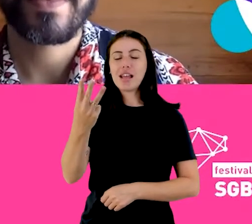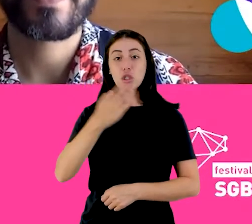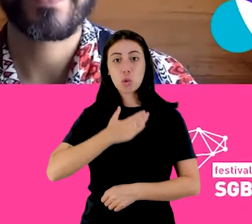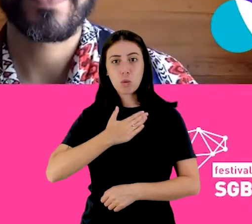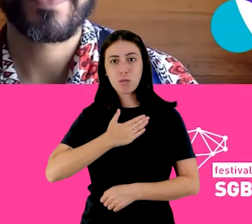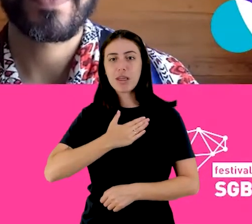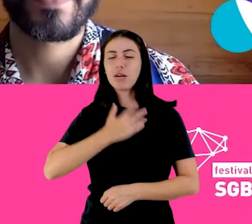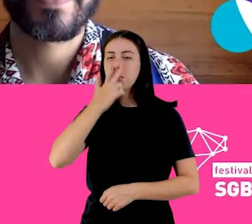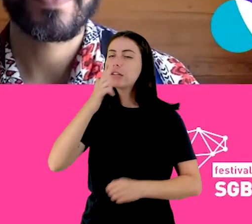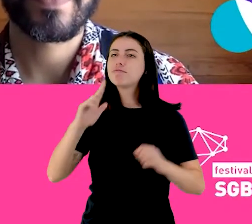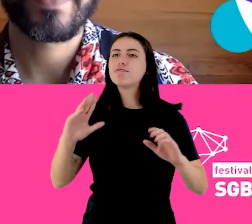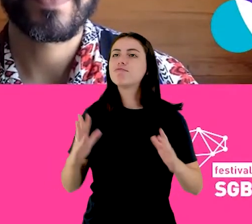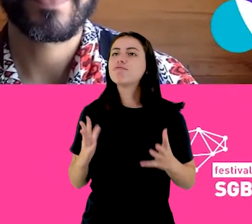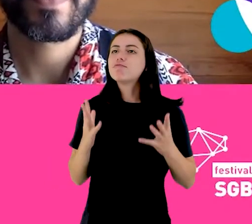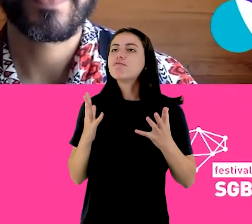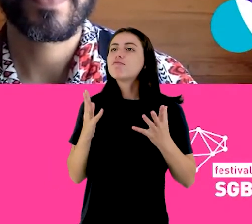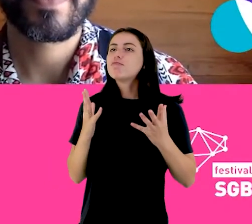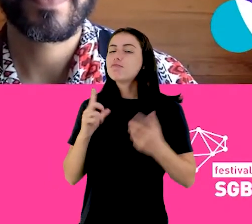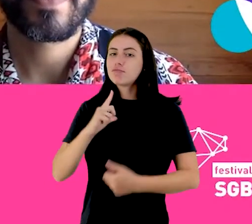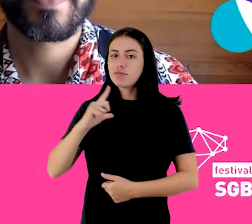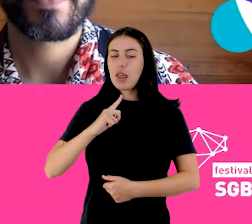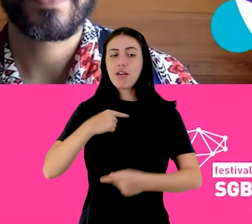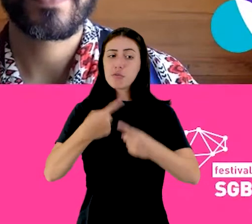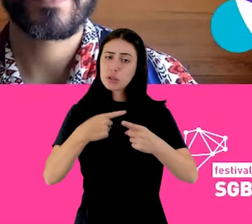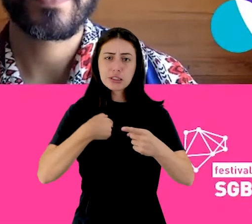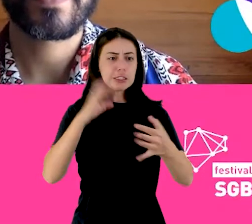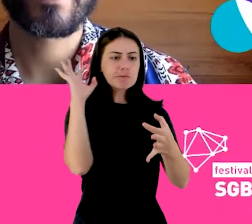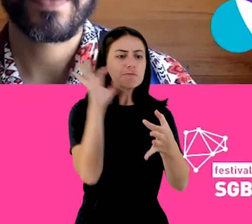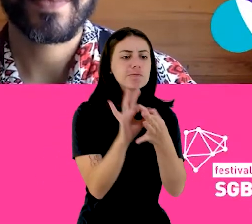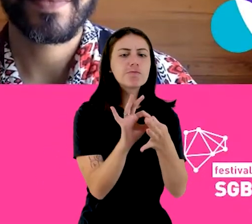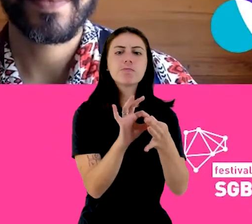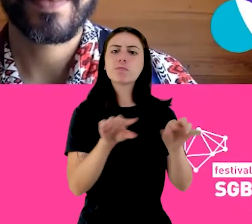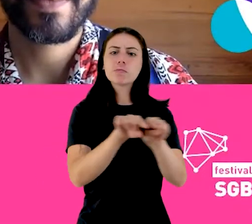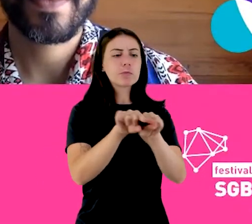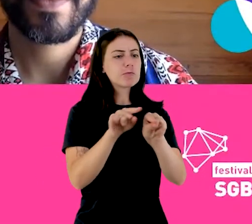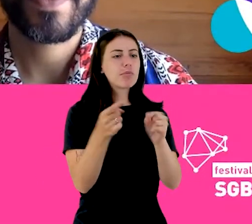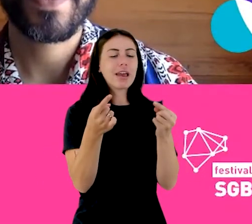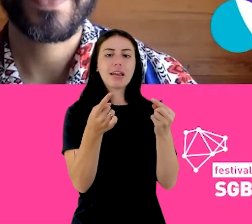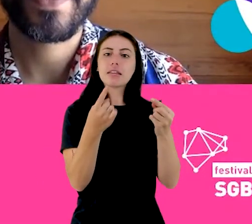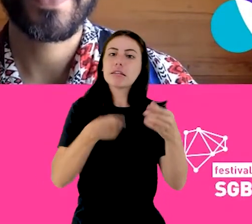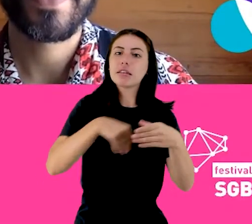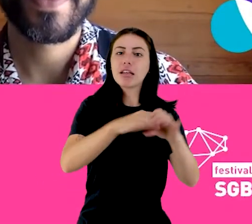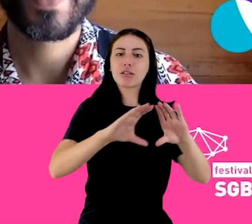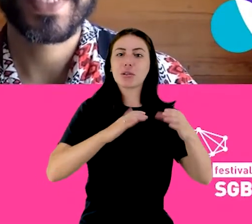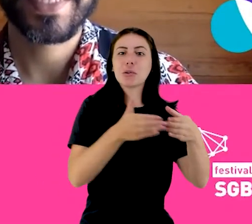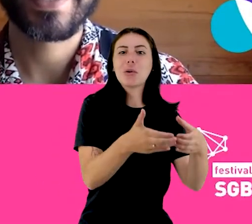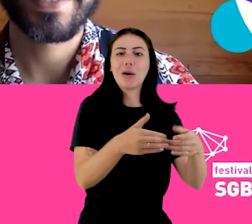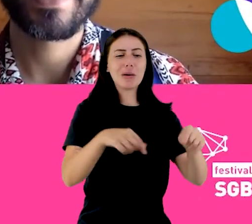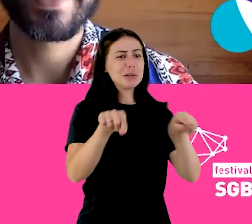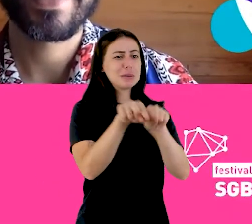Menino 23, comigo, nessa minha motivação, veio disso. Porque eu já sou uma pessoa assim, eu